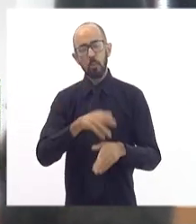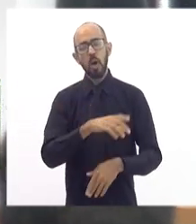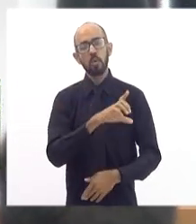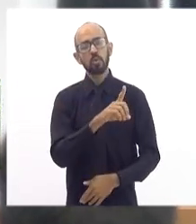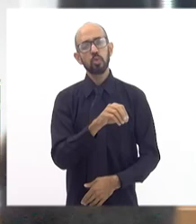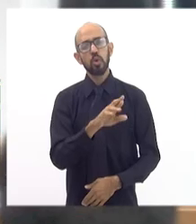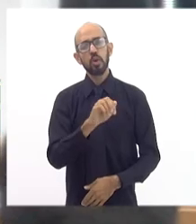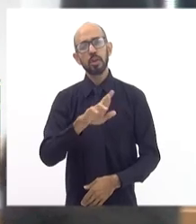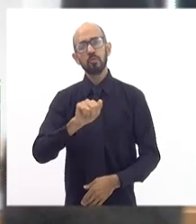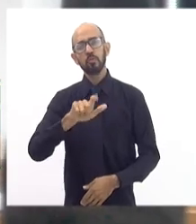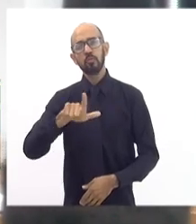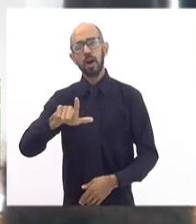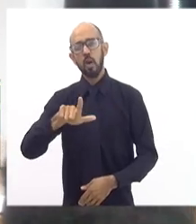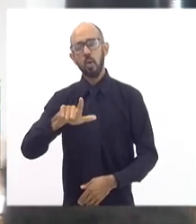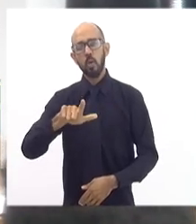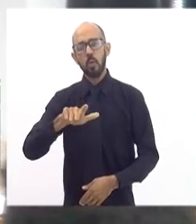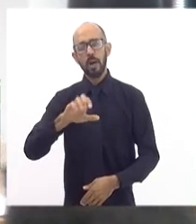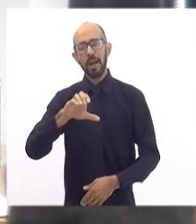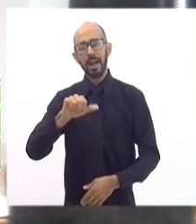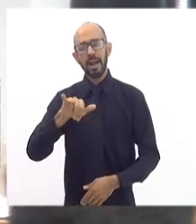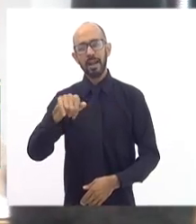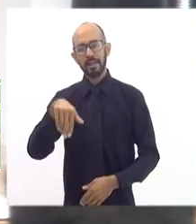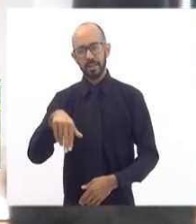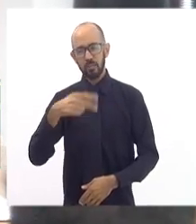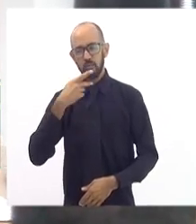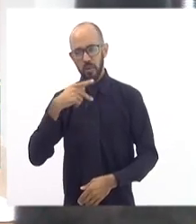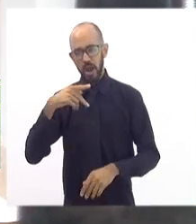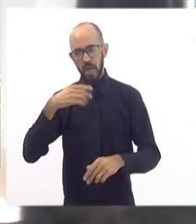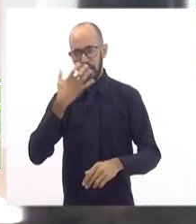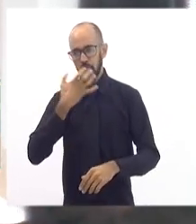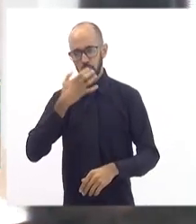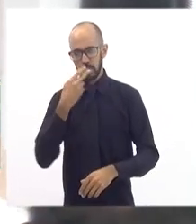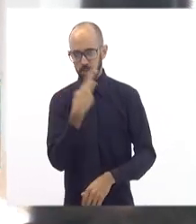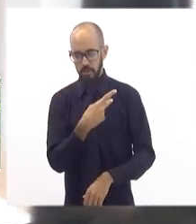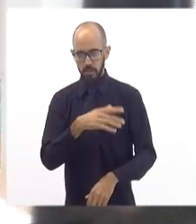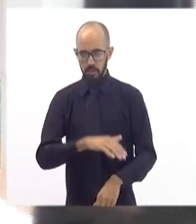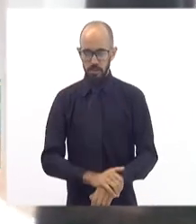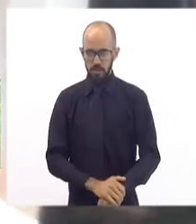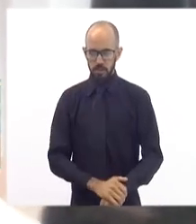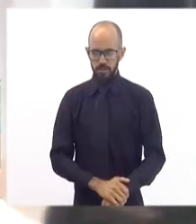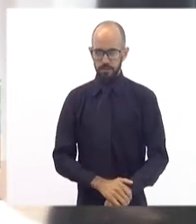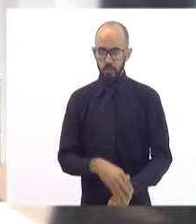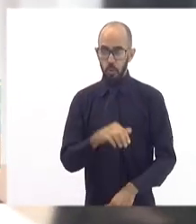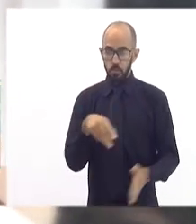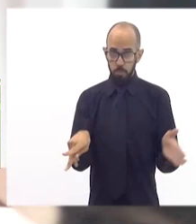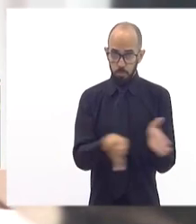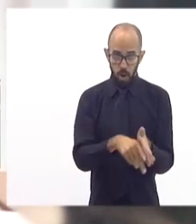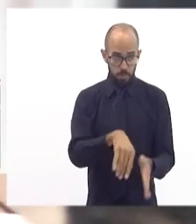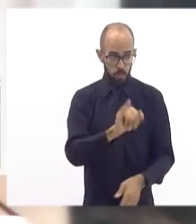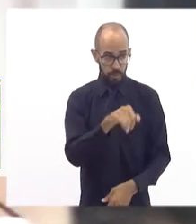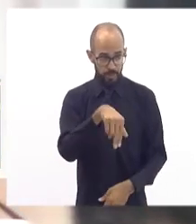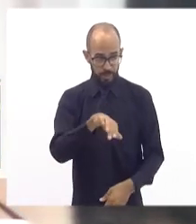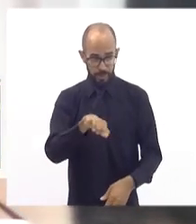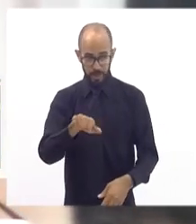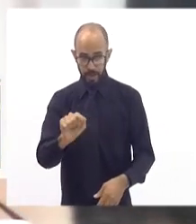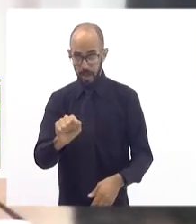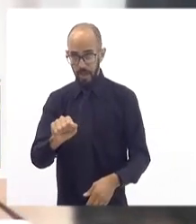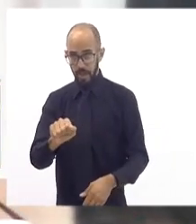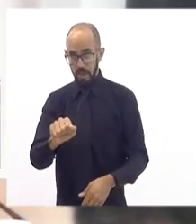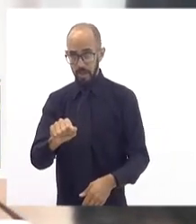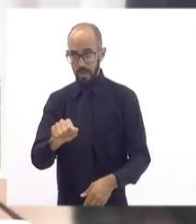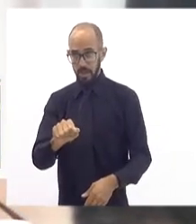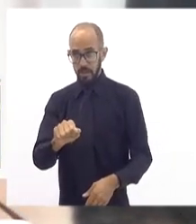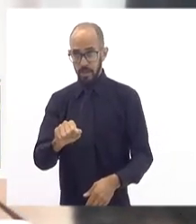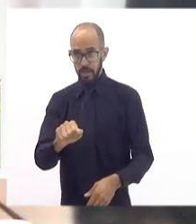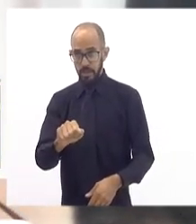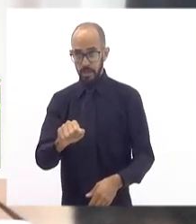daquela Linda poesia aliás uma ideia o próprio ideia reconhecer o que é um projeto Felipe de impacto ambiental é só colocar esse aqui já foi